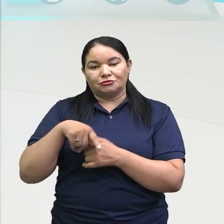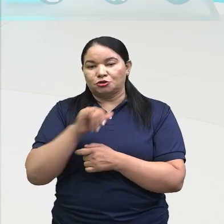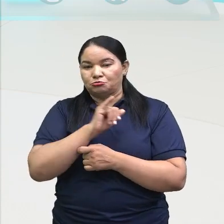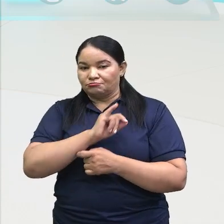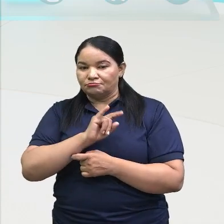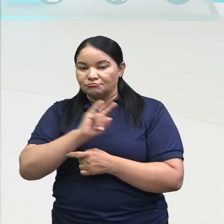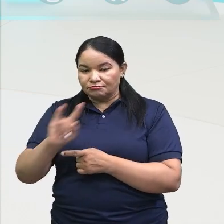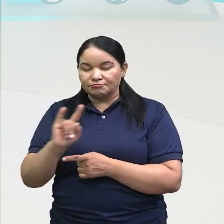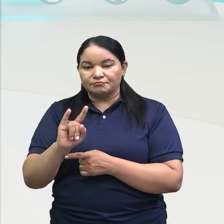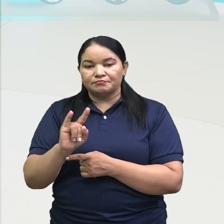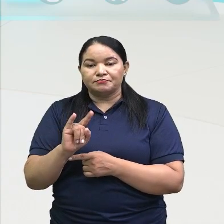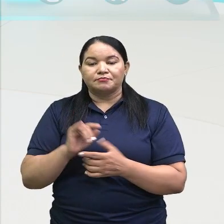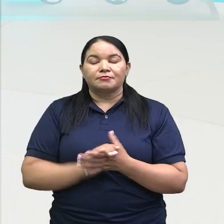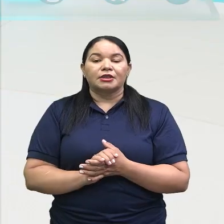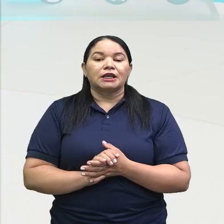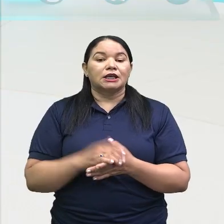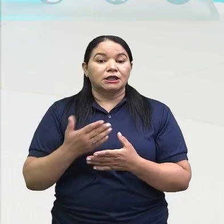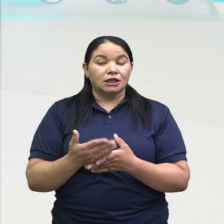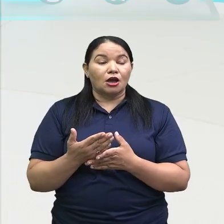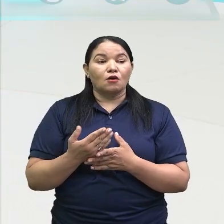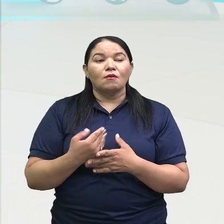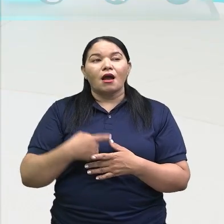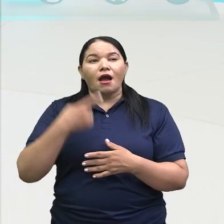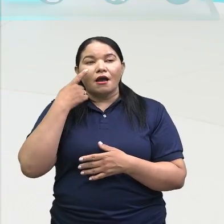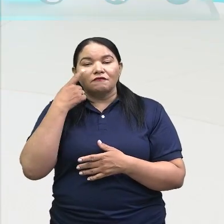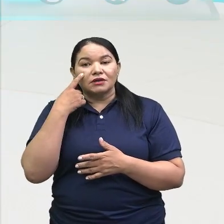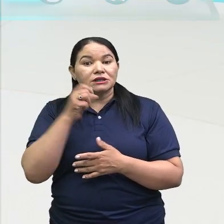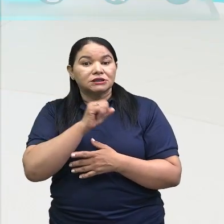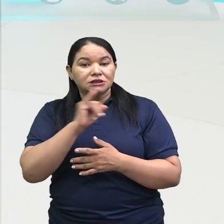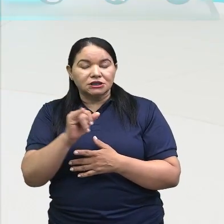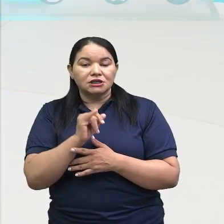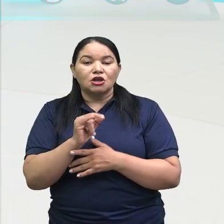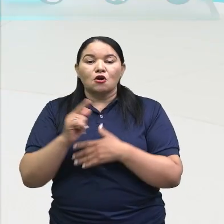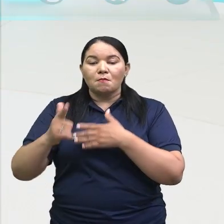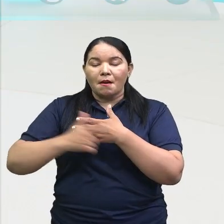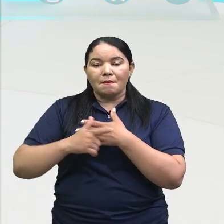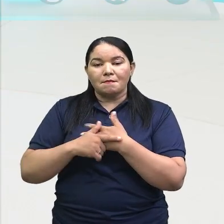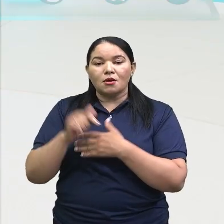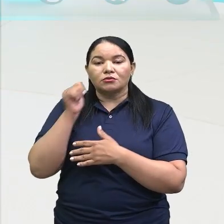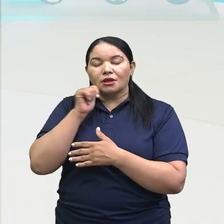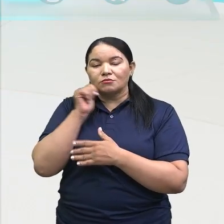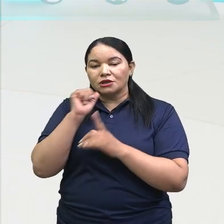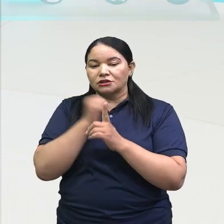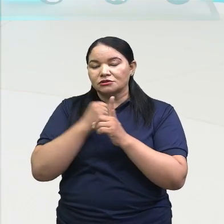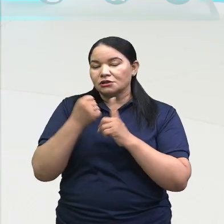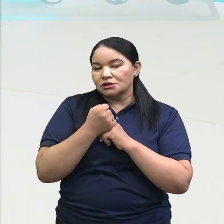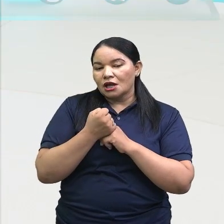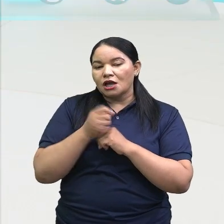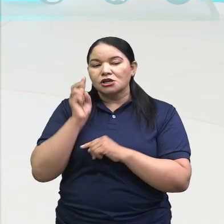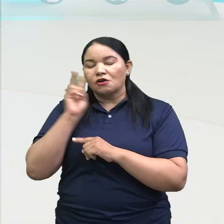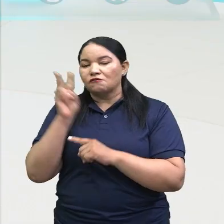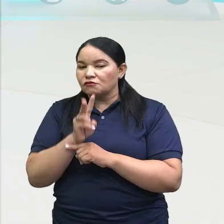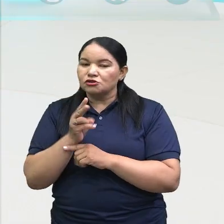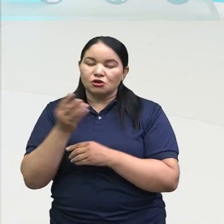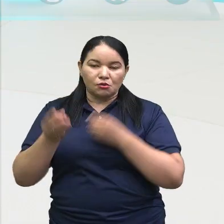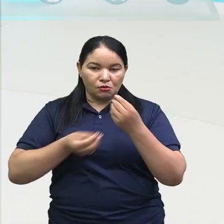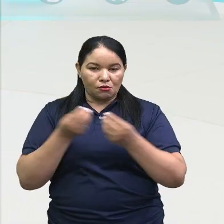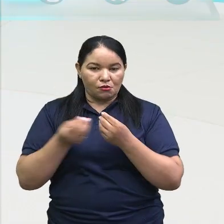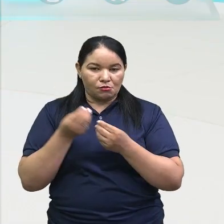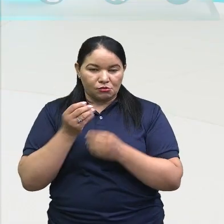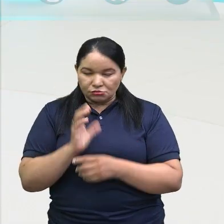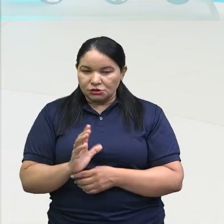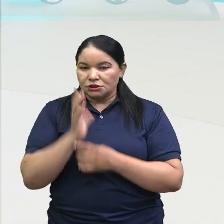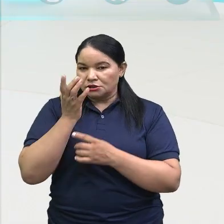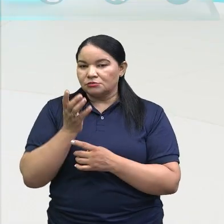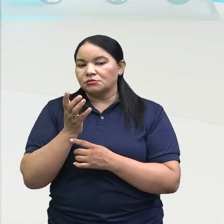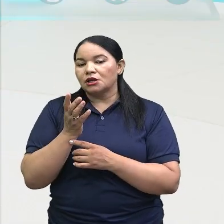homem. E aí começa a questionar se o papel também da mulher na sociedade, como que ela é vista quando ela passa por uma situação como